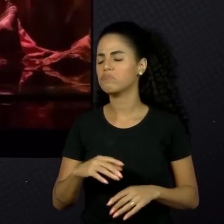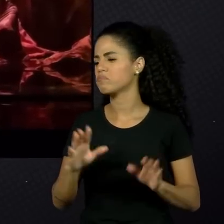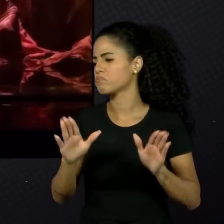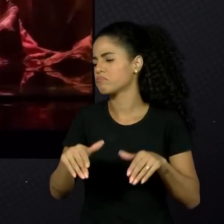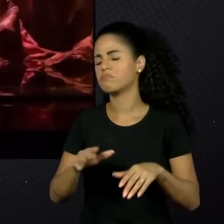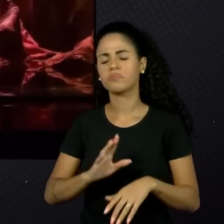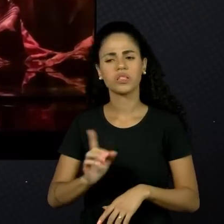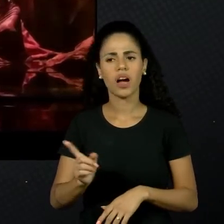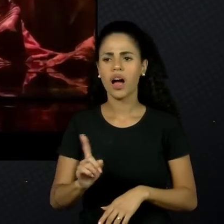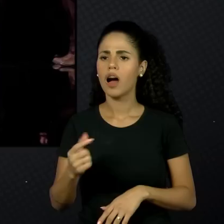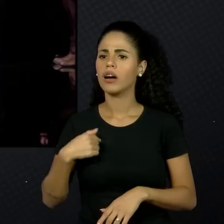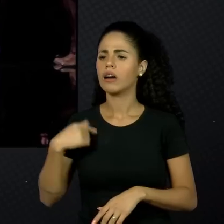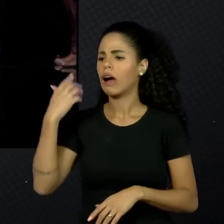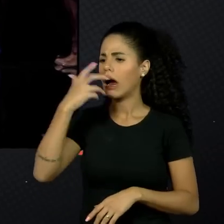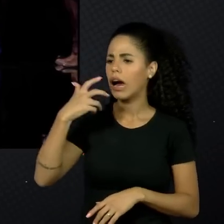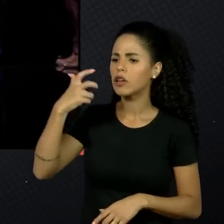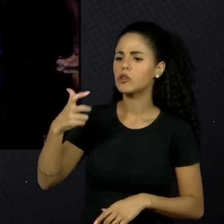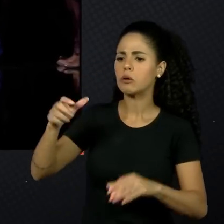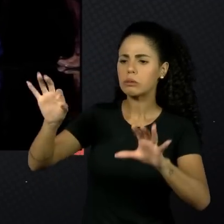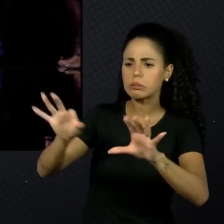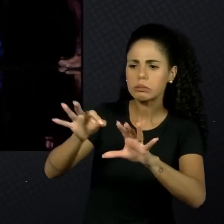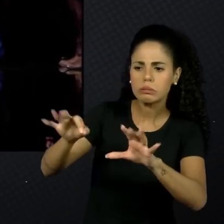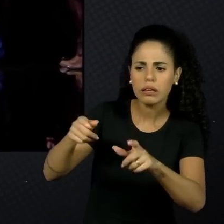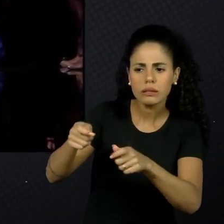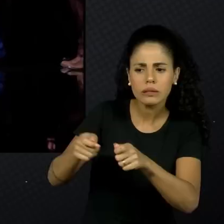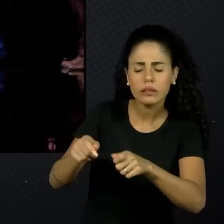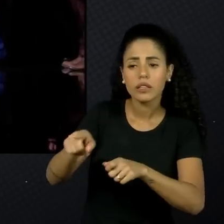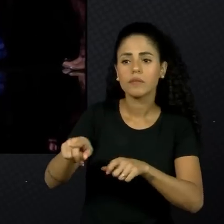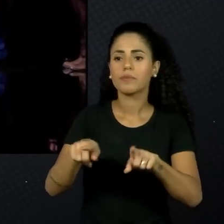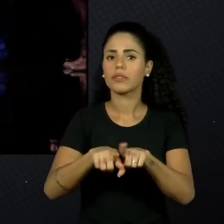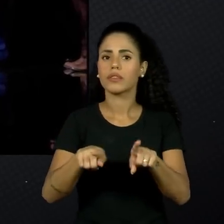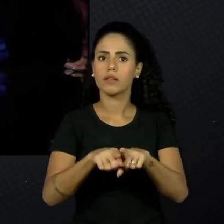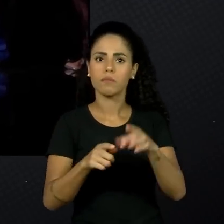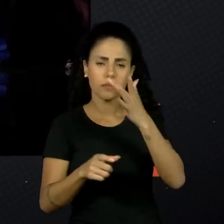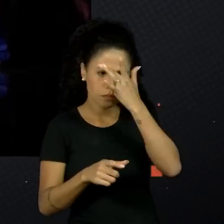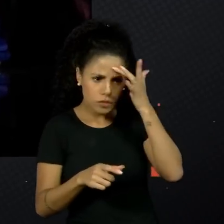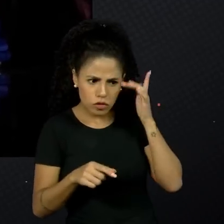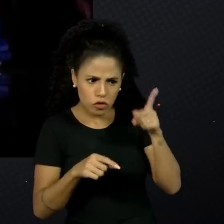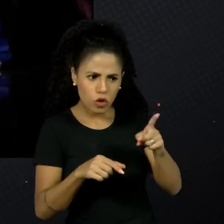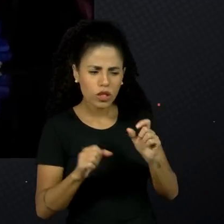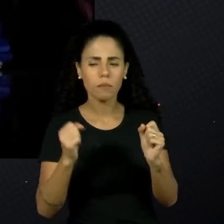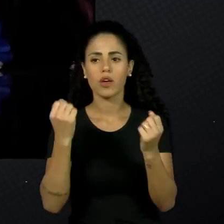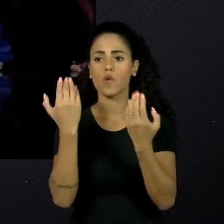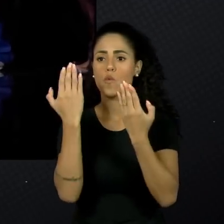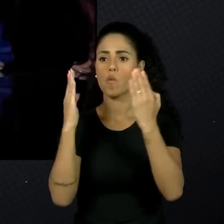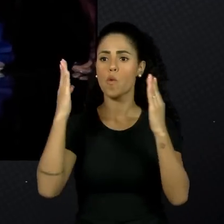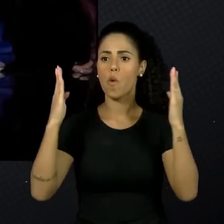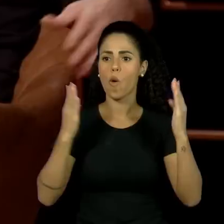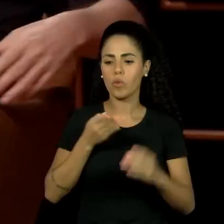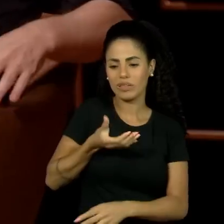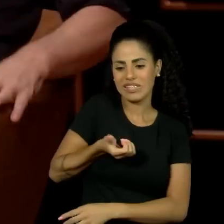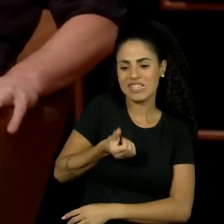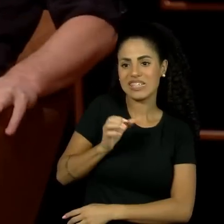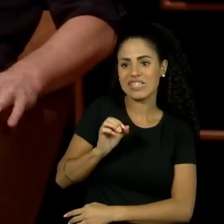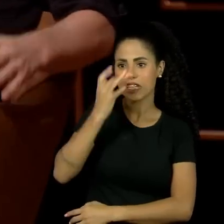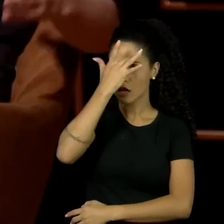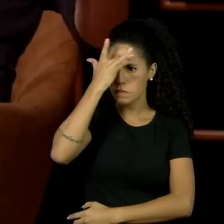conduzir cantor de ópera, se eu ia saber conduzir um coro de 60 pessoas,